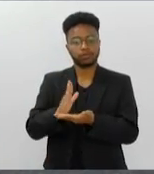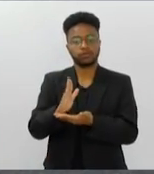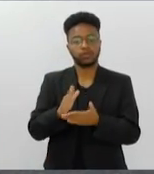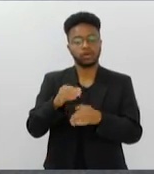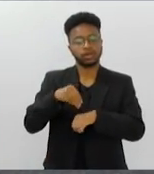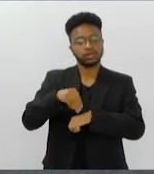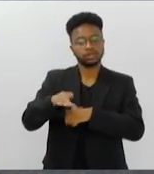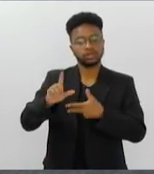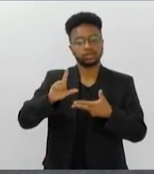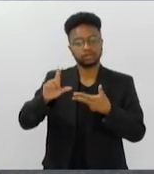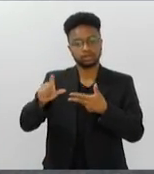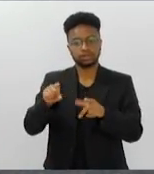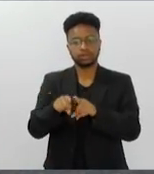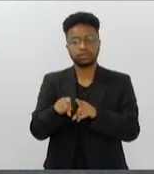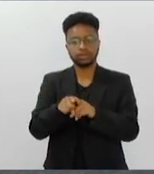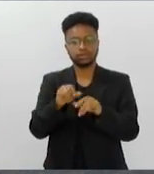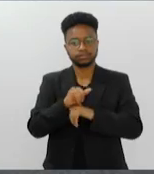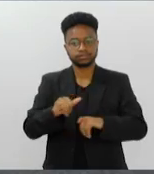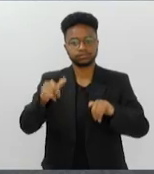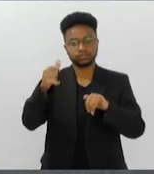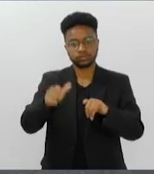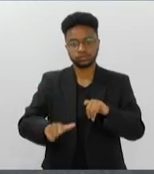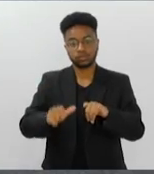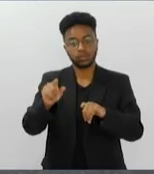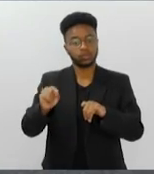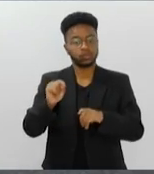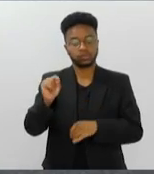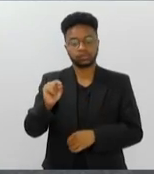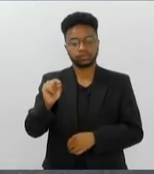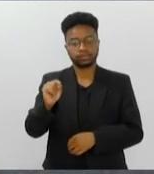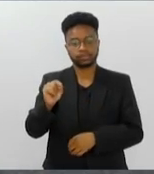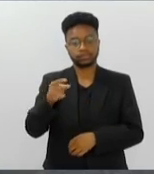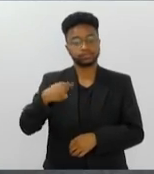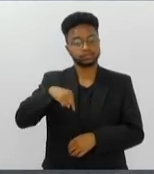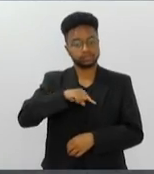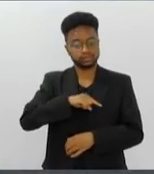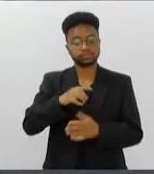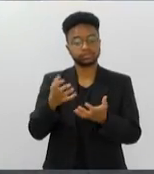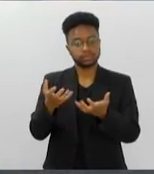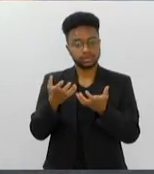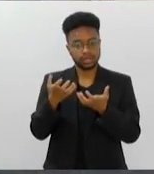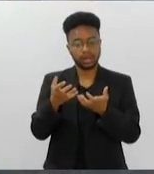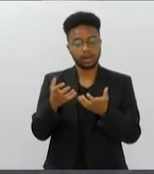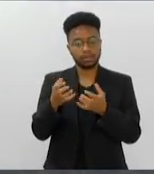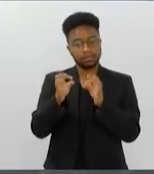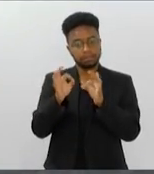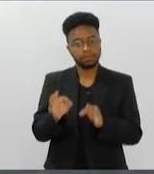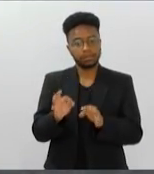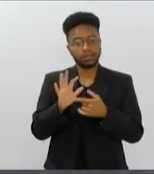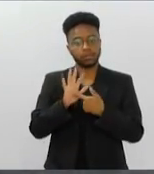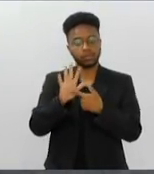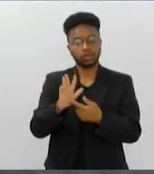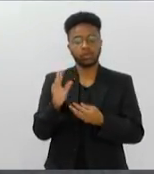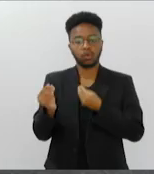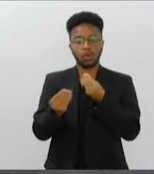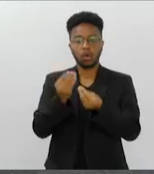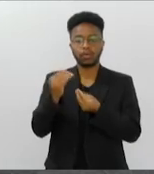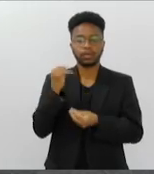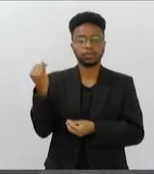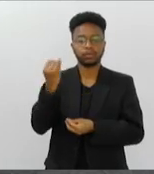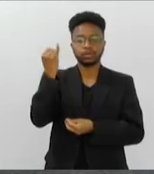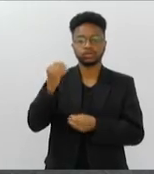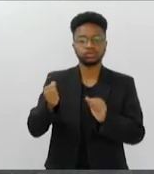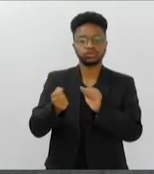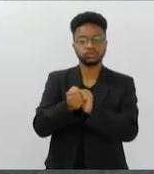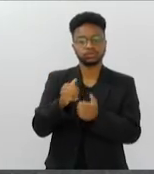e reforçar mais uma vez, dizendo assim, que nós queremos pautar a importância, junto à Secretaria